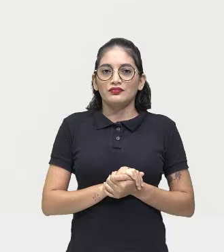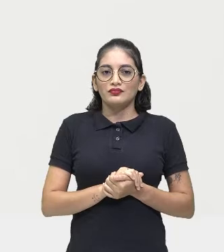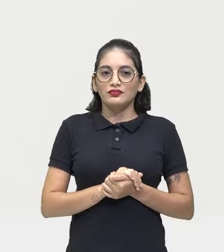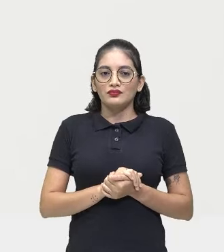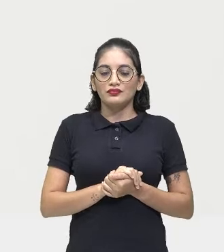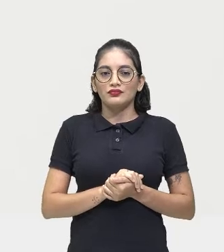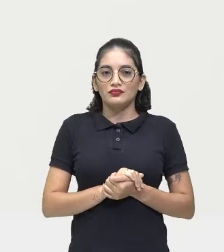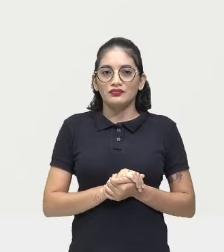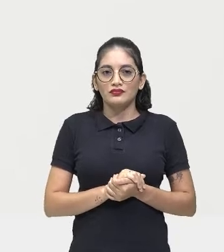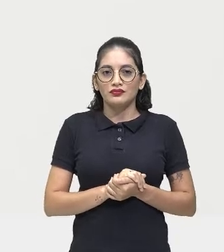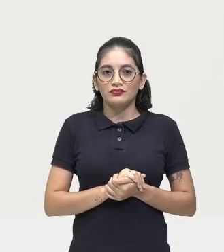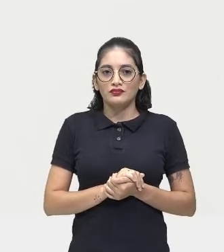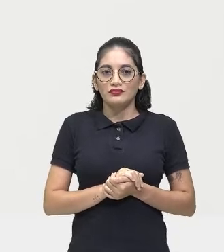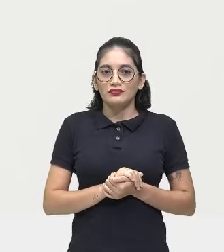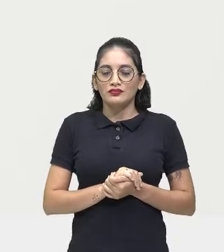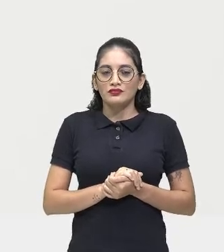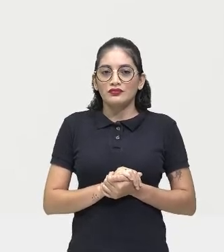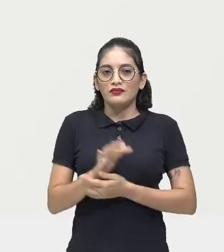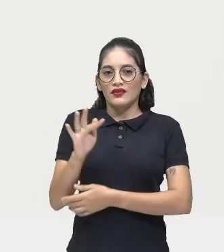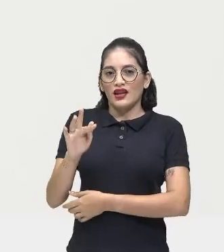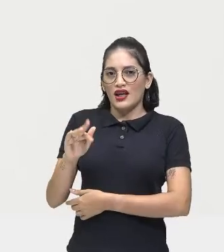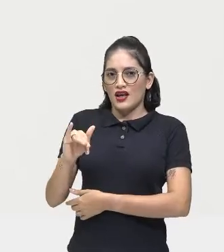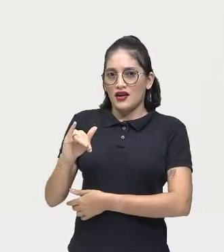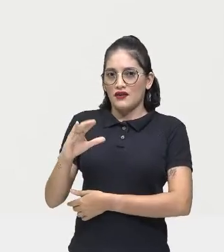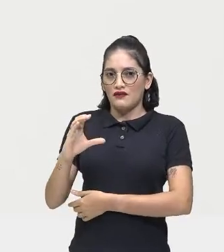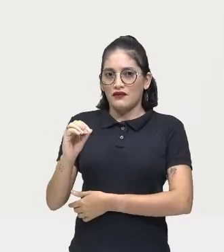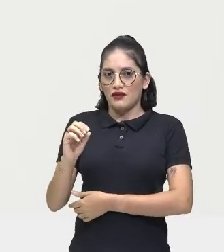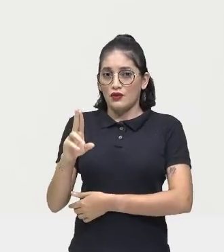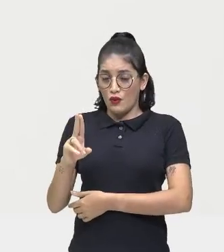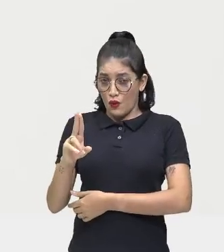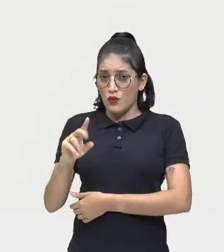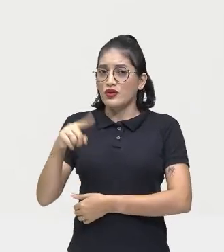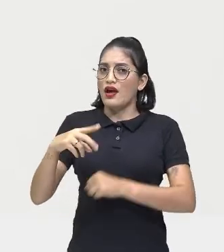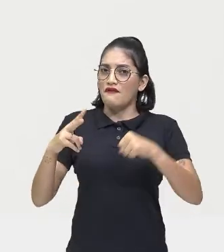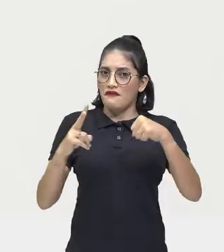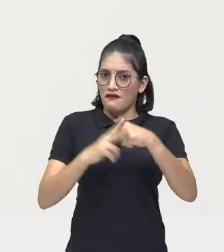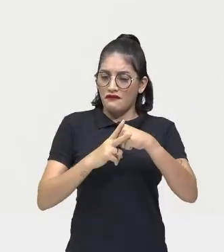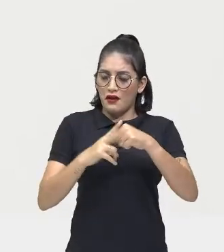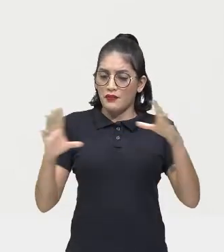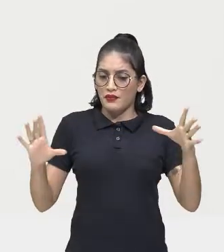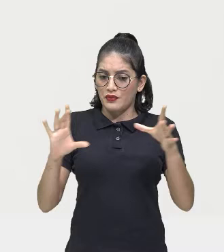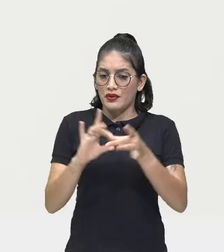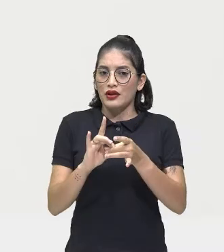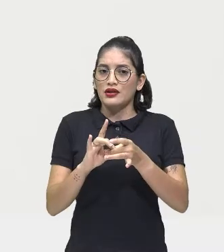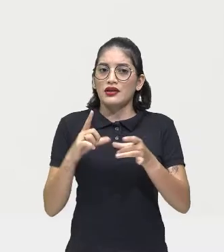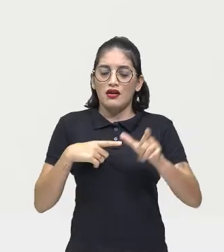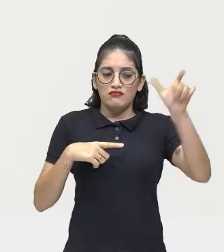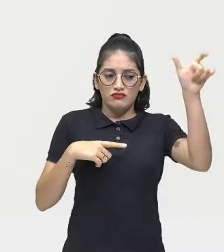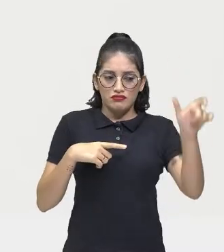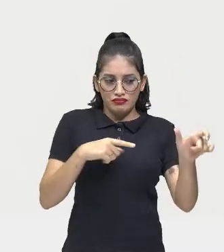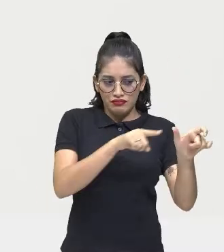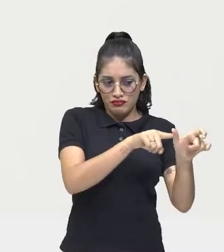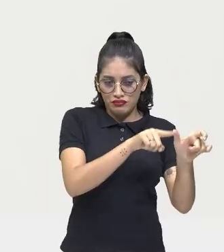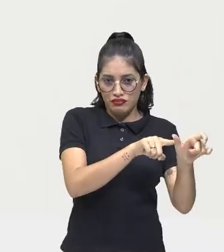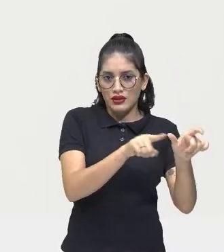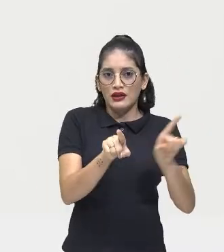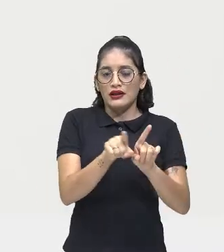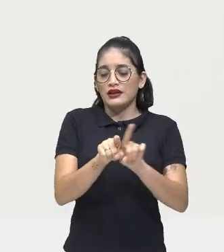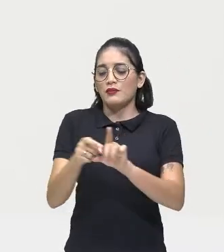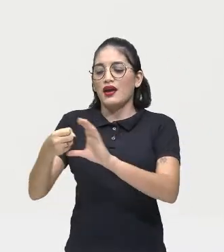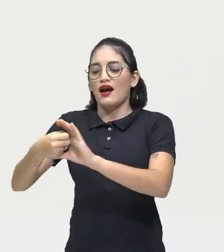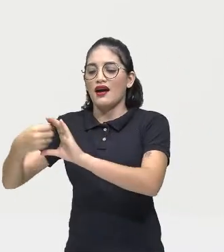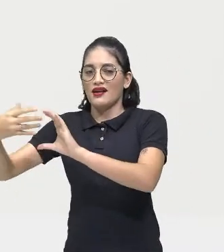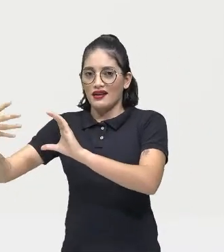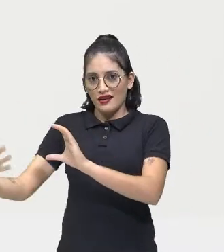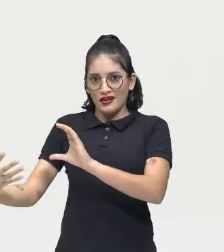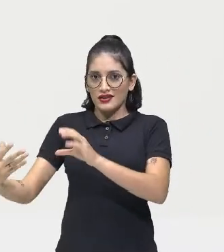oração. Ficou triste, meu verbo de ligação. Perceba que ele está conectando o sujeito da oração a uma característica que